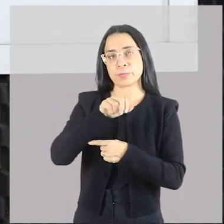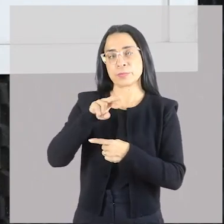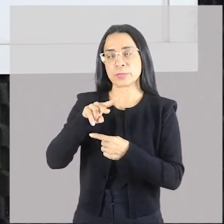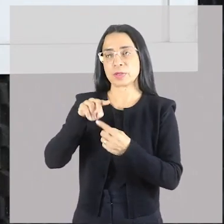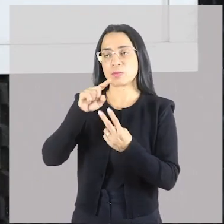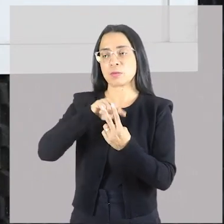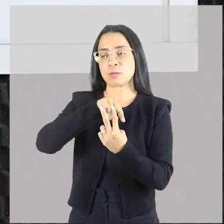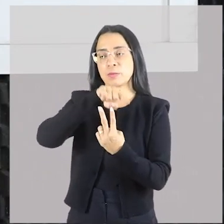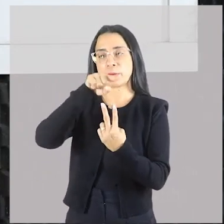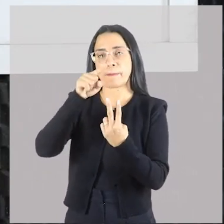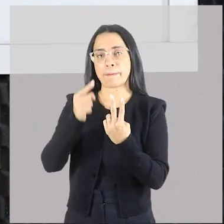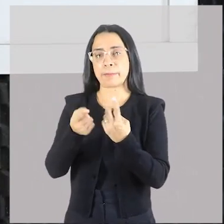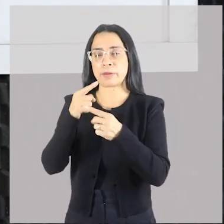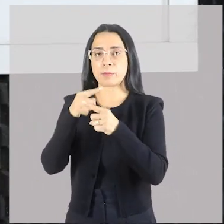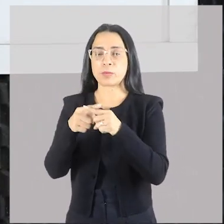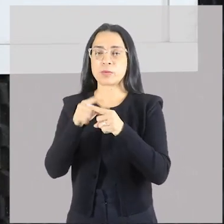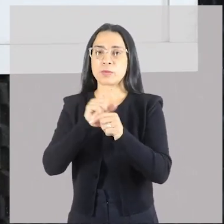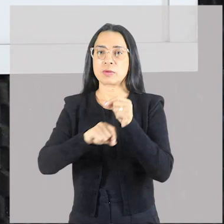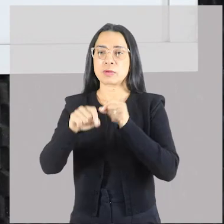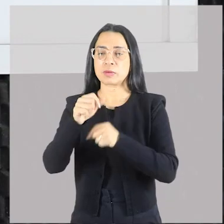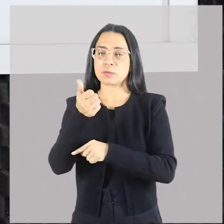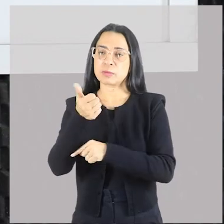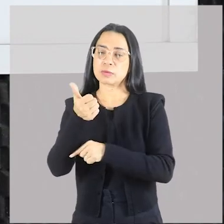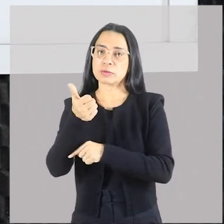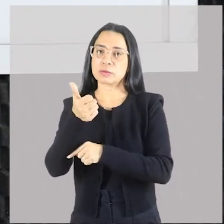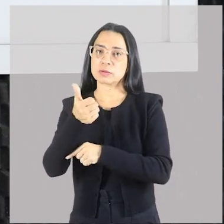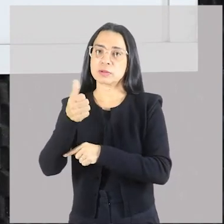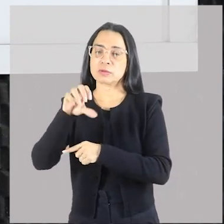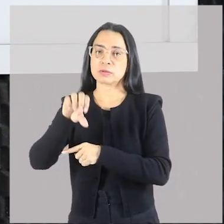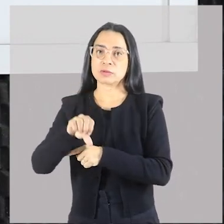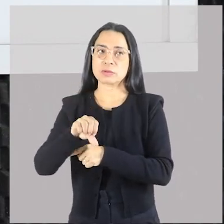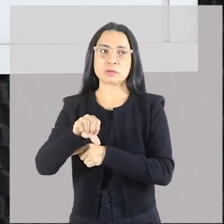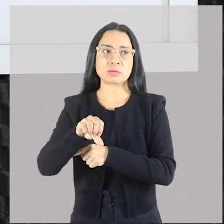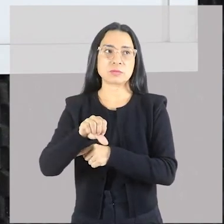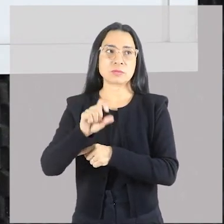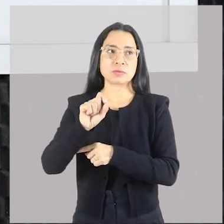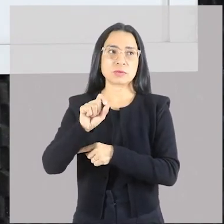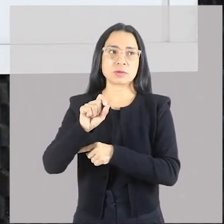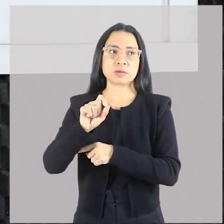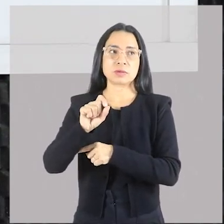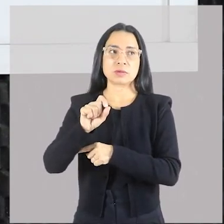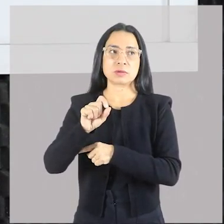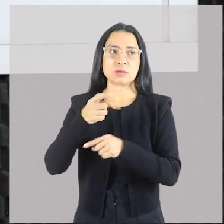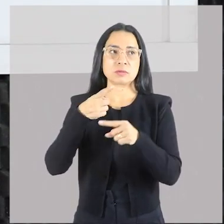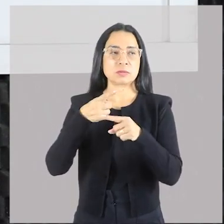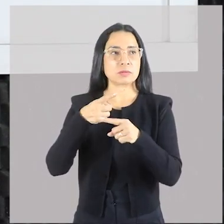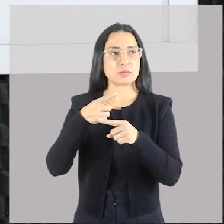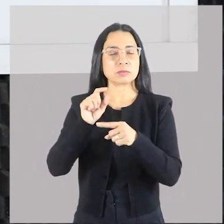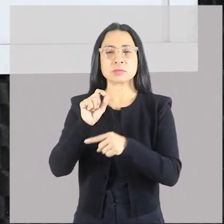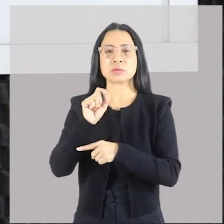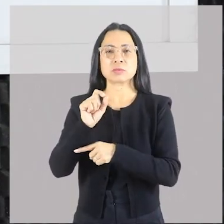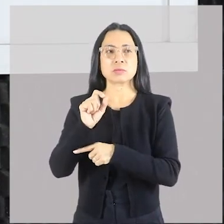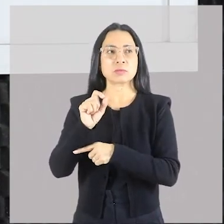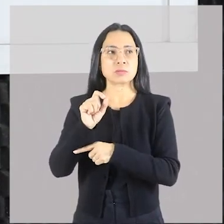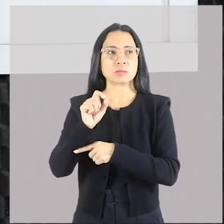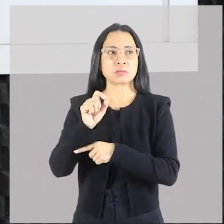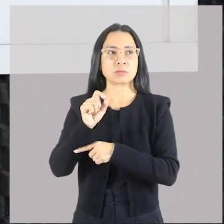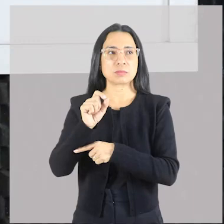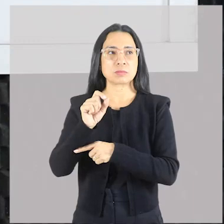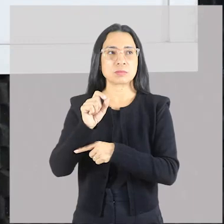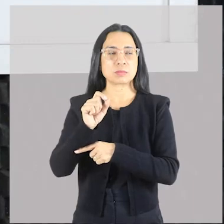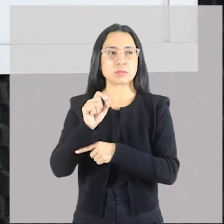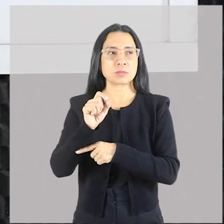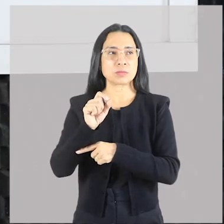multiplicado por 119, que é justamente o 144 menos 25, né? Subtraindo, Isso